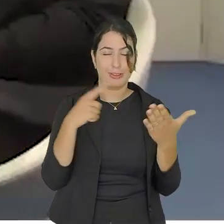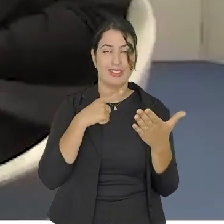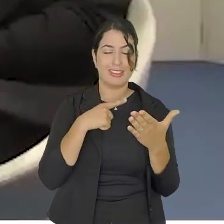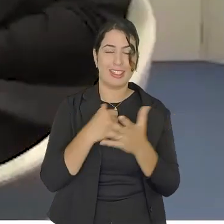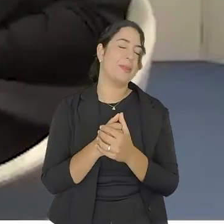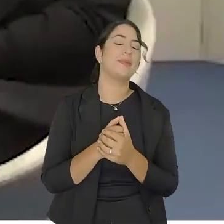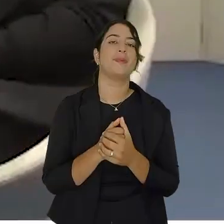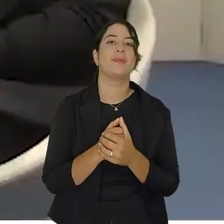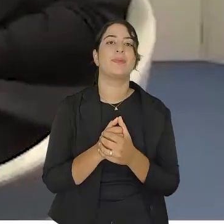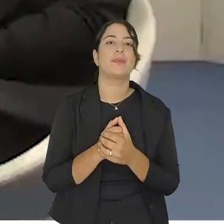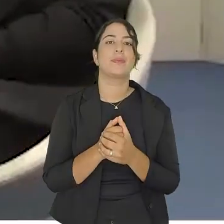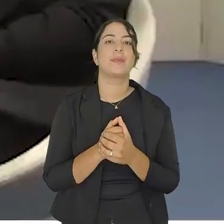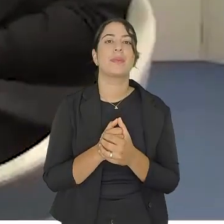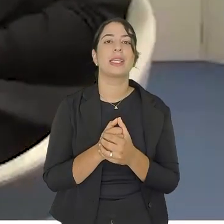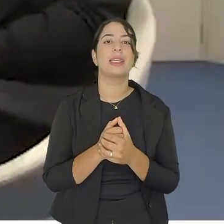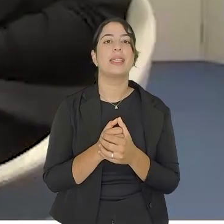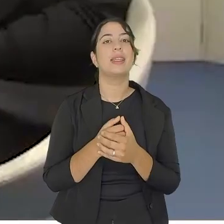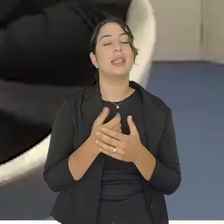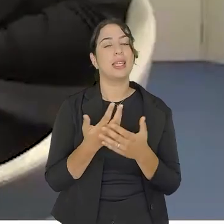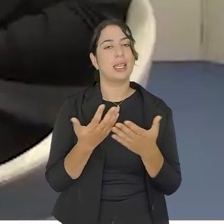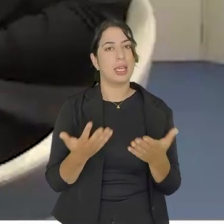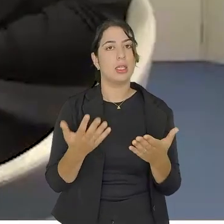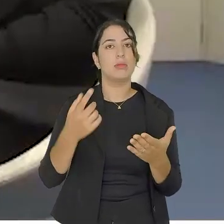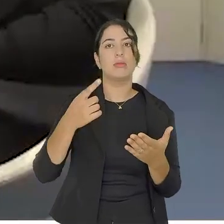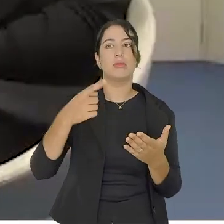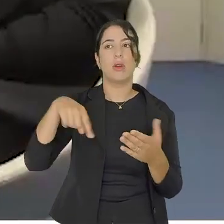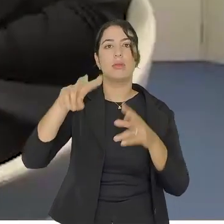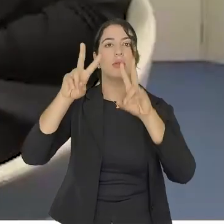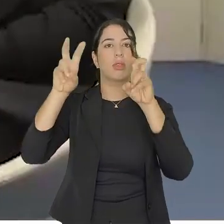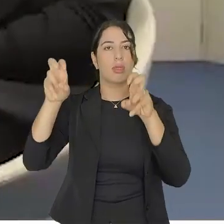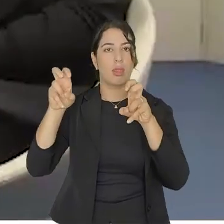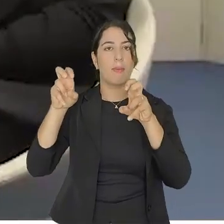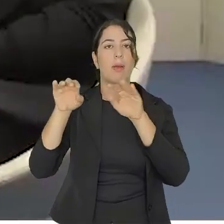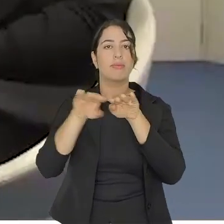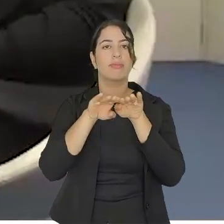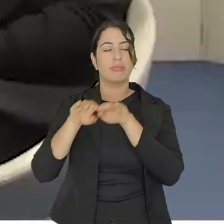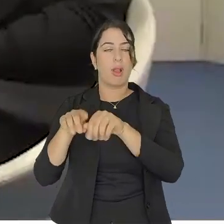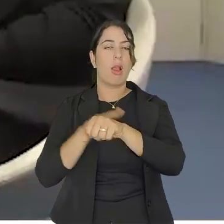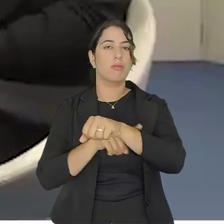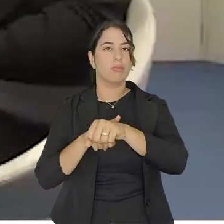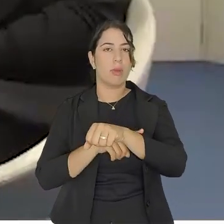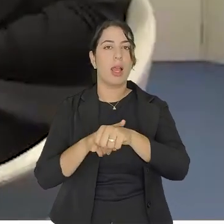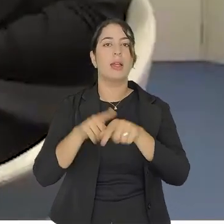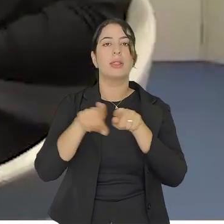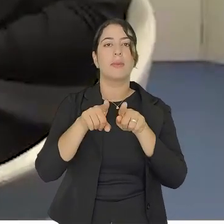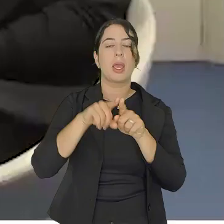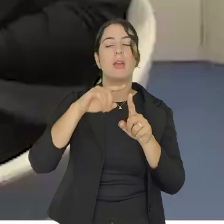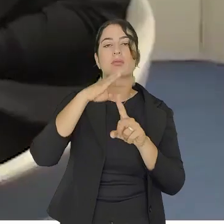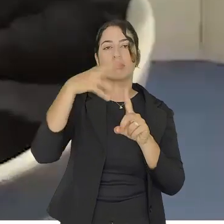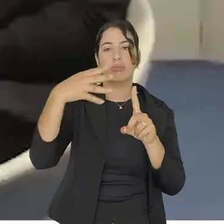atividades. A gente já falamos sobre equidade racial, população